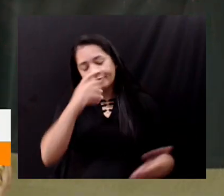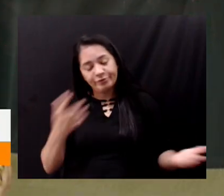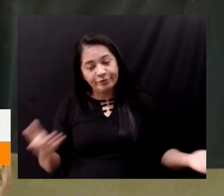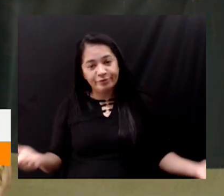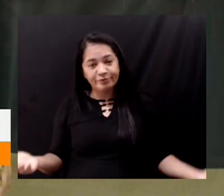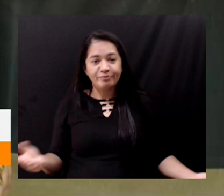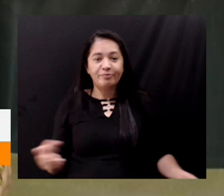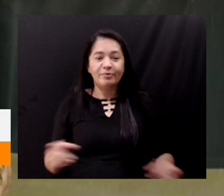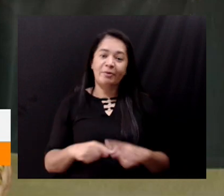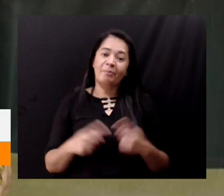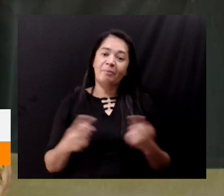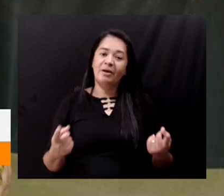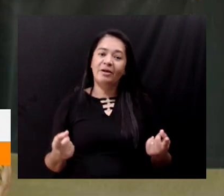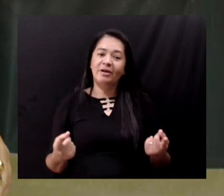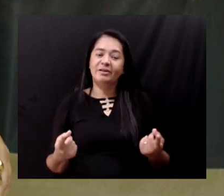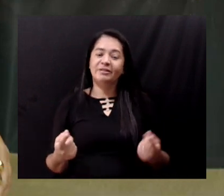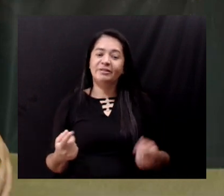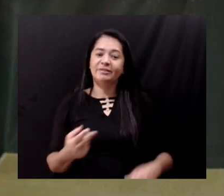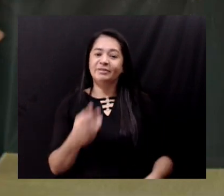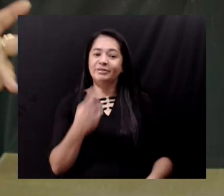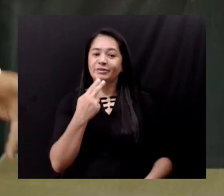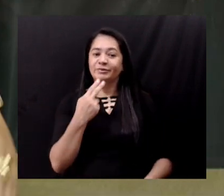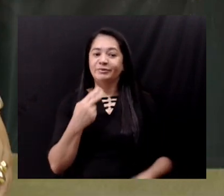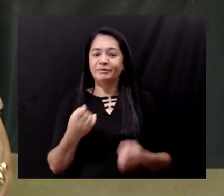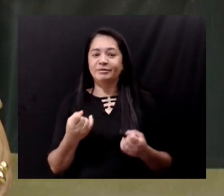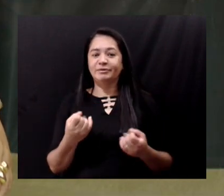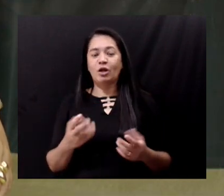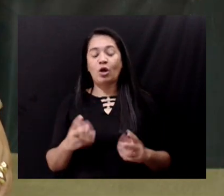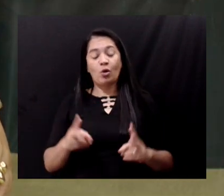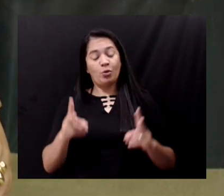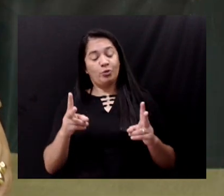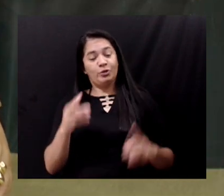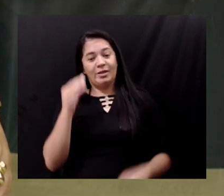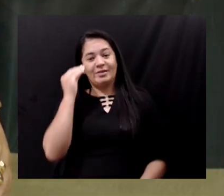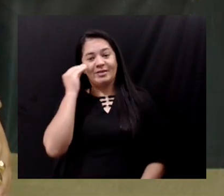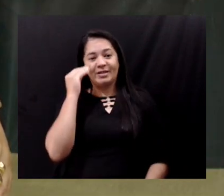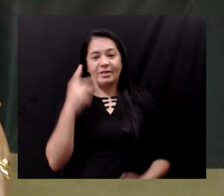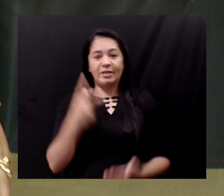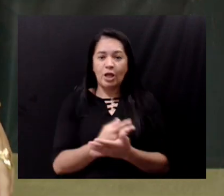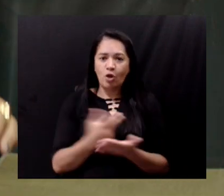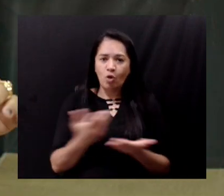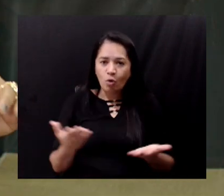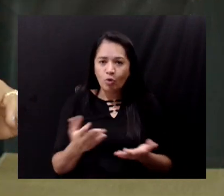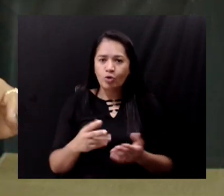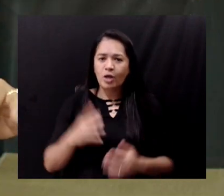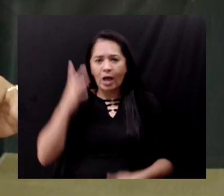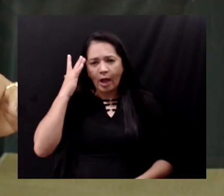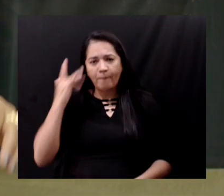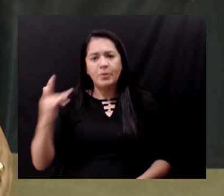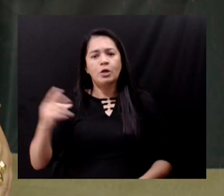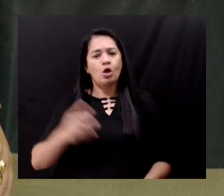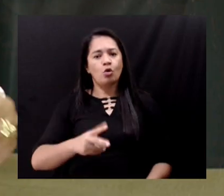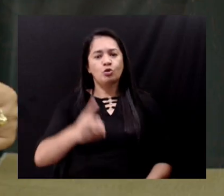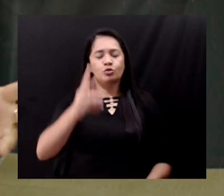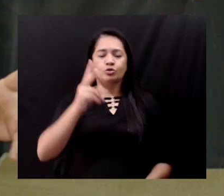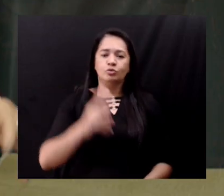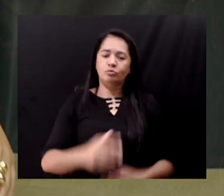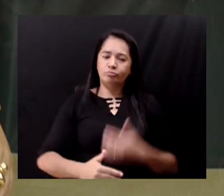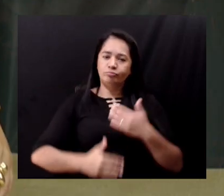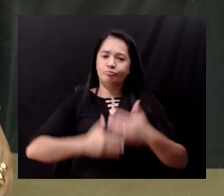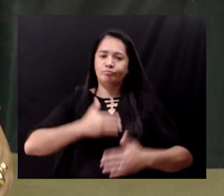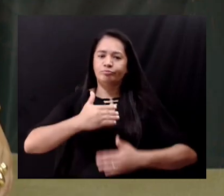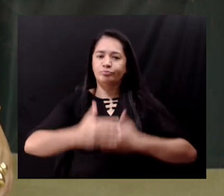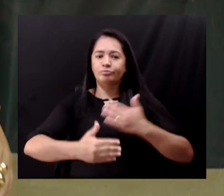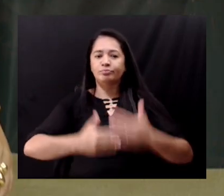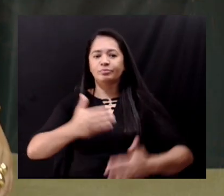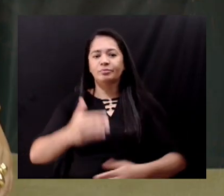aí a nossa nutricionista, mantenha, né? Tenta. Errou hoje? Continua amanhã. segue amanhã, e precisa seguir. Eu, no meu caso,